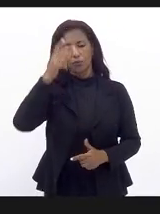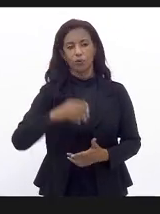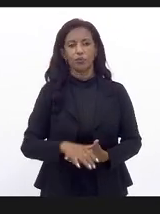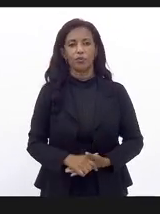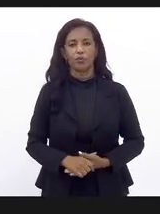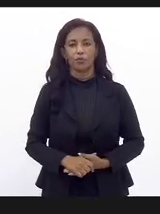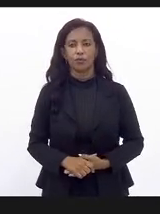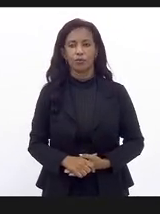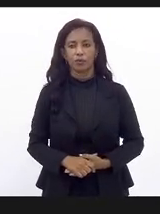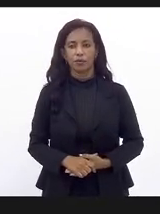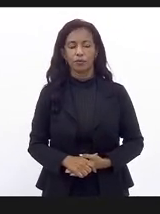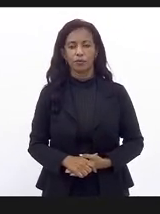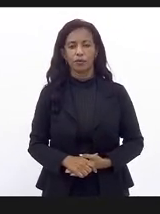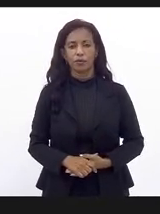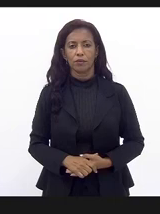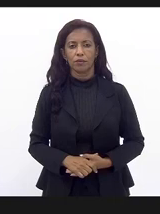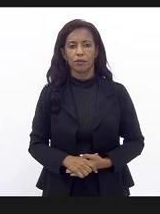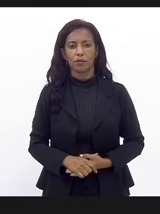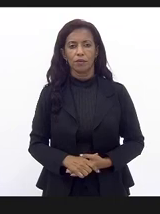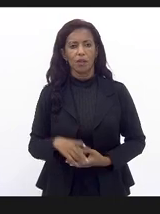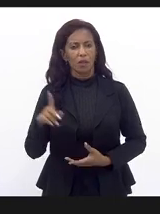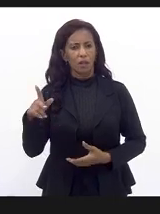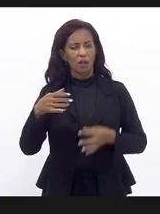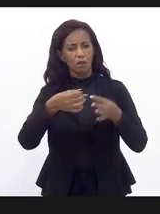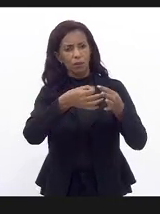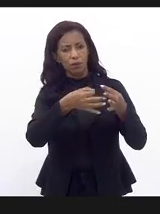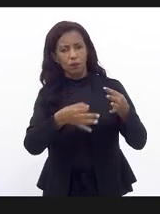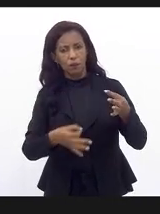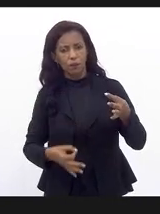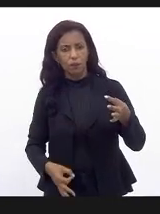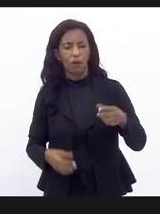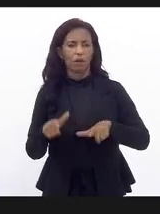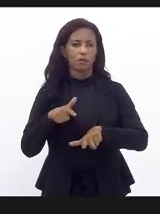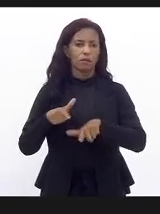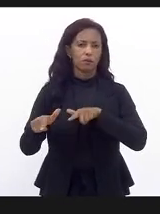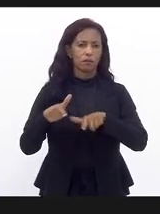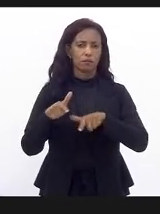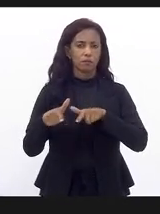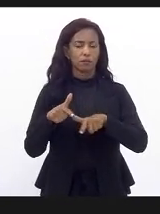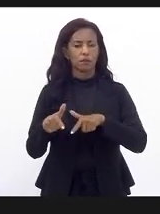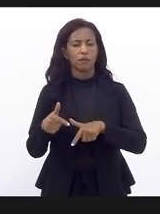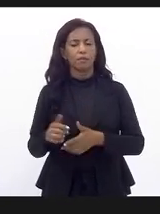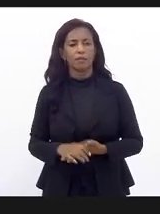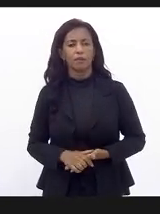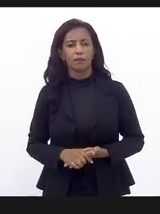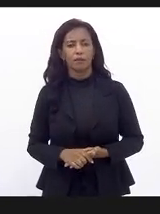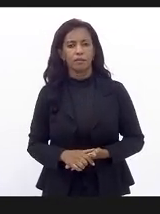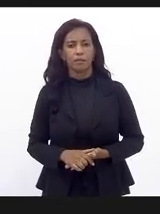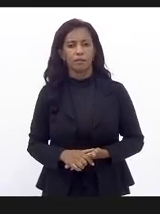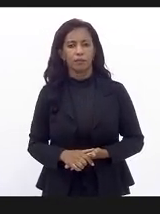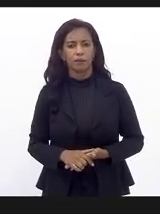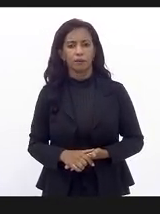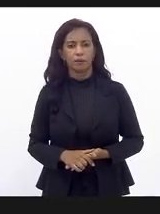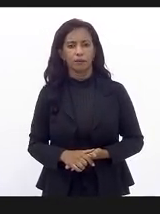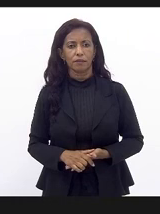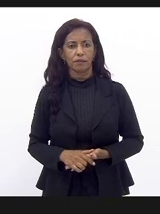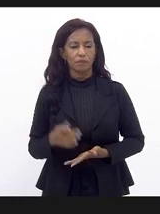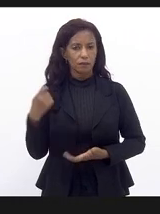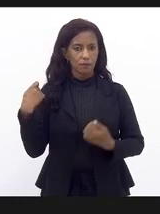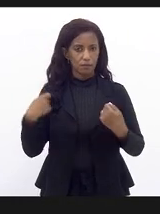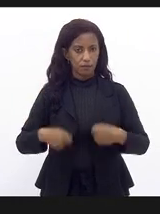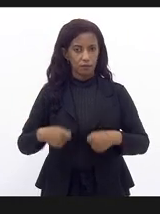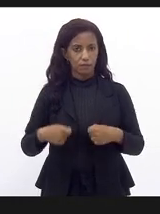né? Ela lá discorreu o brilhante trabalho que executa e que tem que